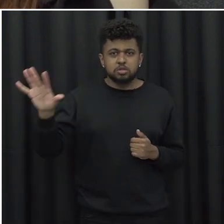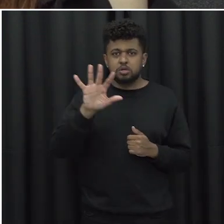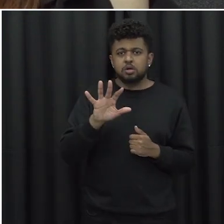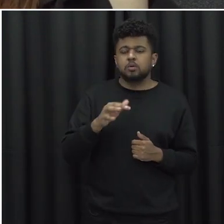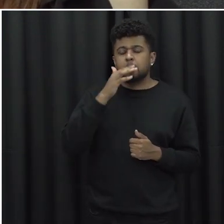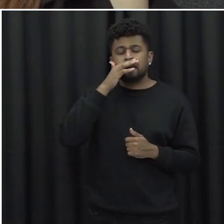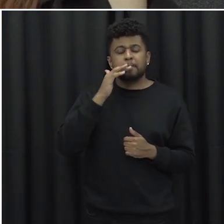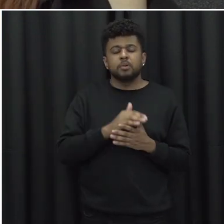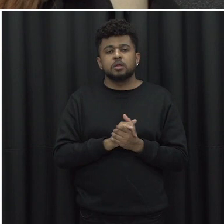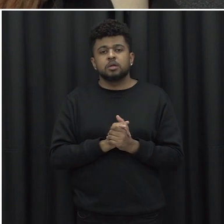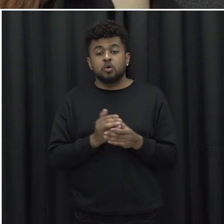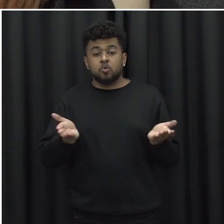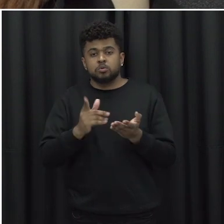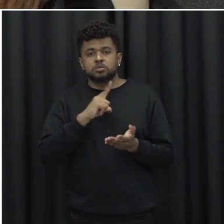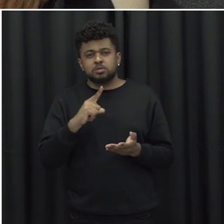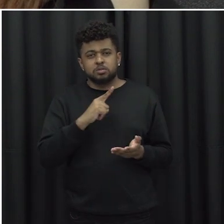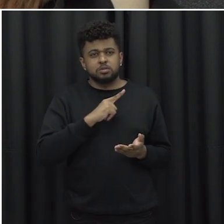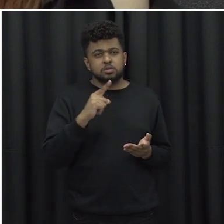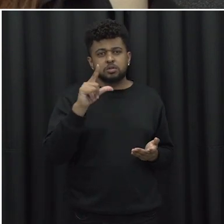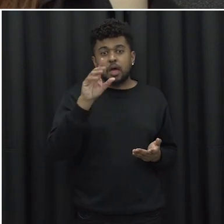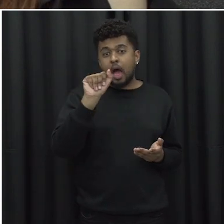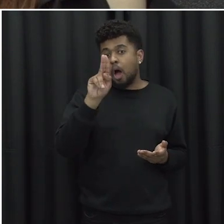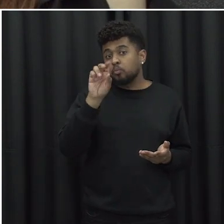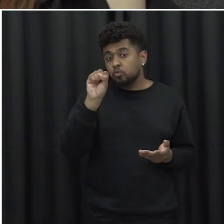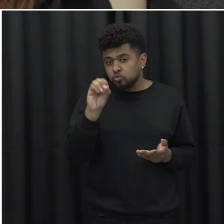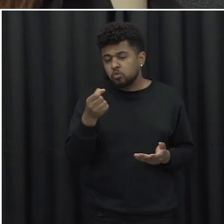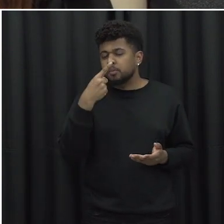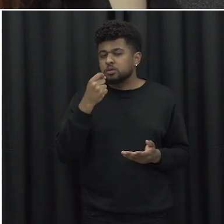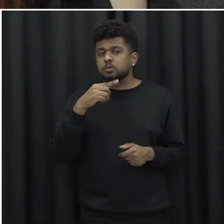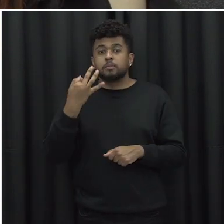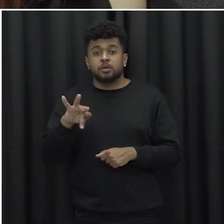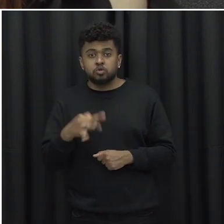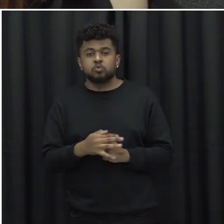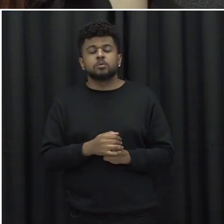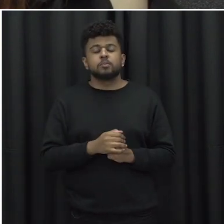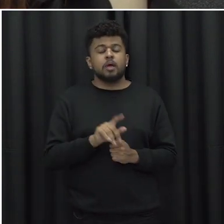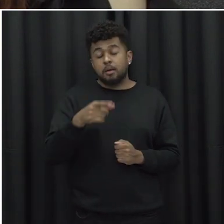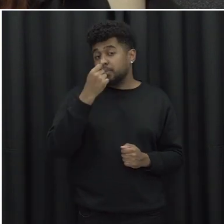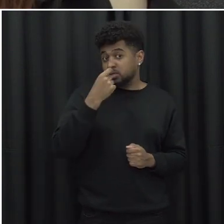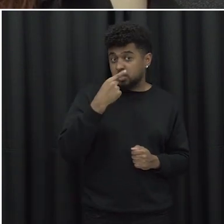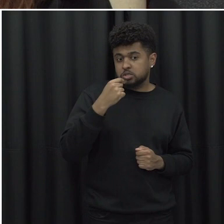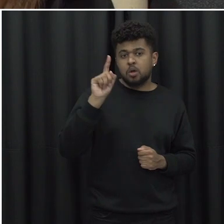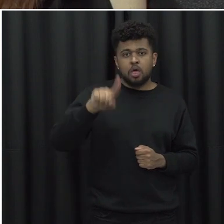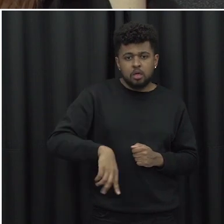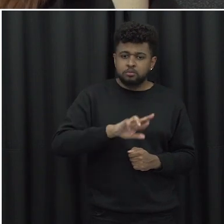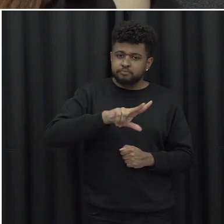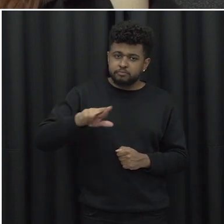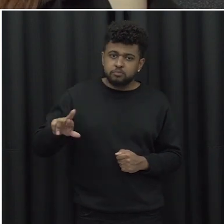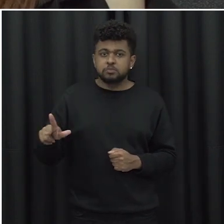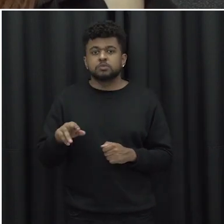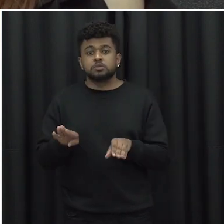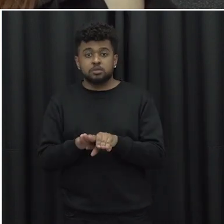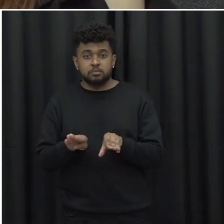Morfina, os derivados da morfina em geral, tramadol, codeína, que hoje existe um grande abuso desse tipo de medicação para dor, e que